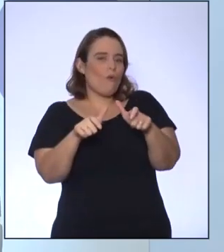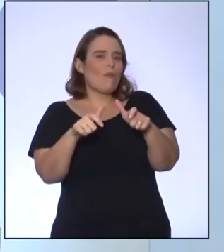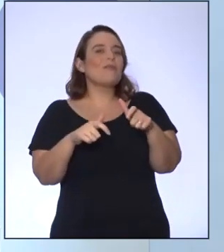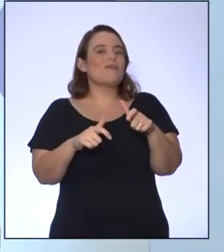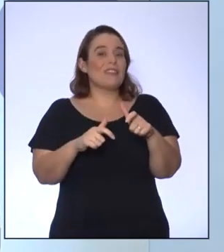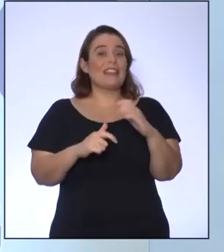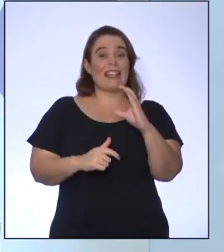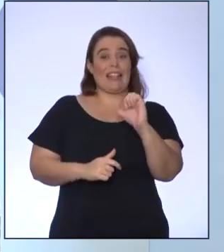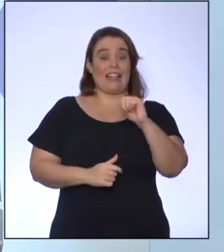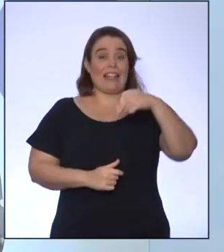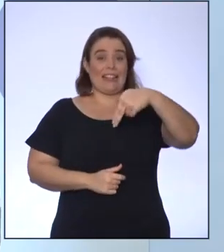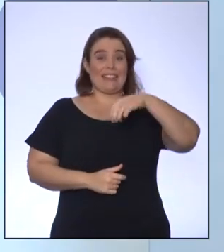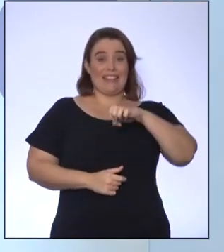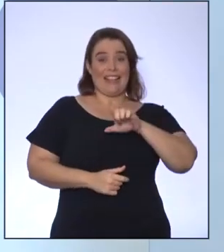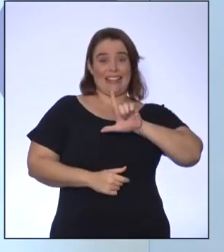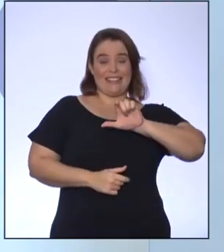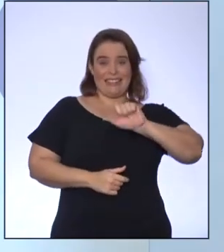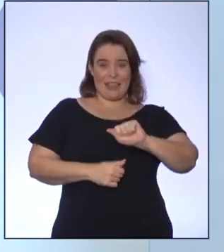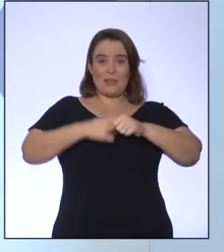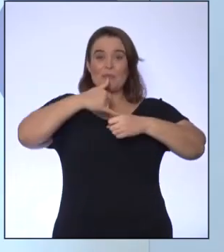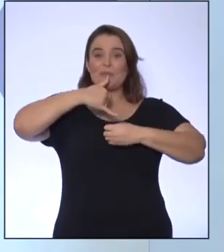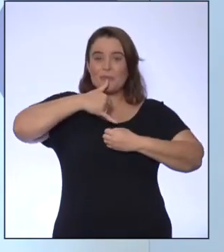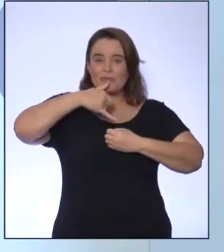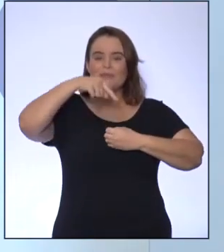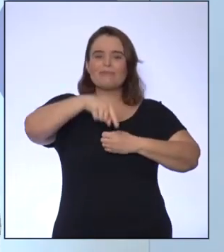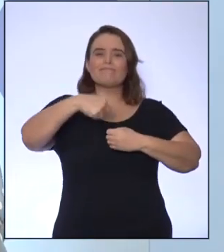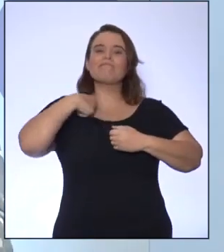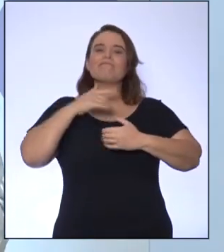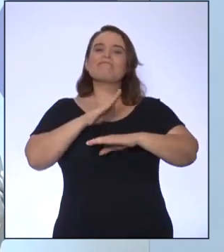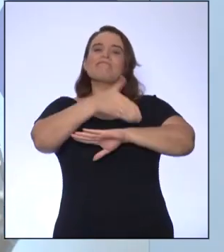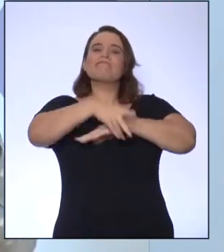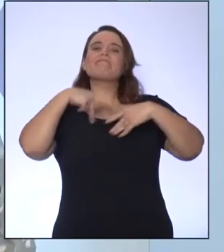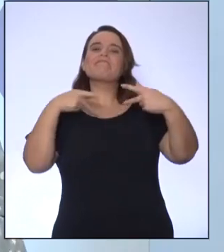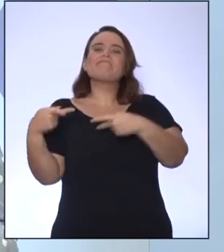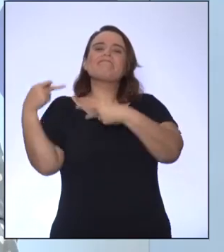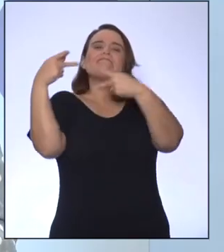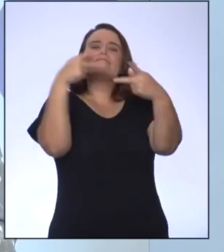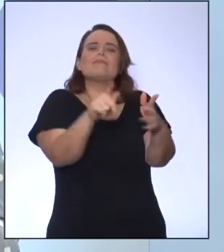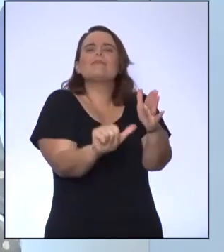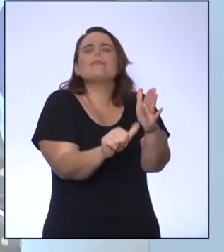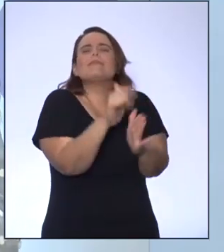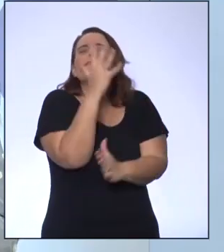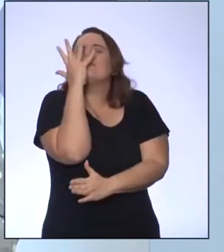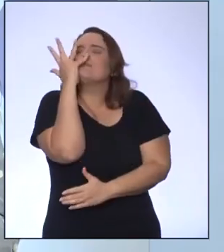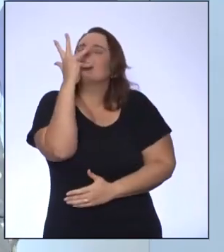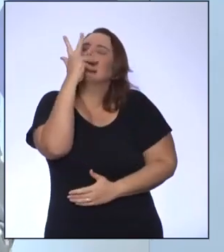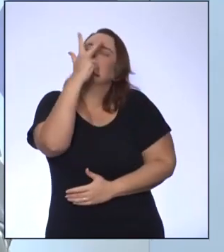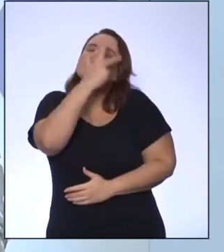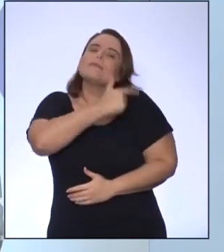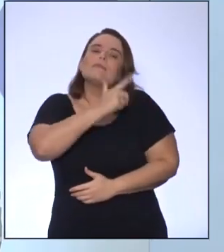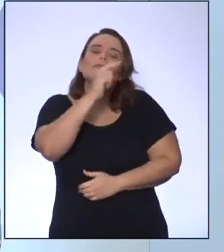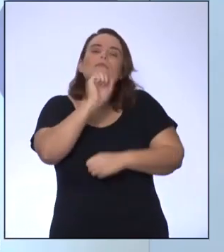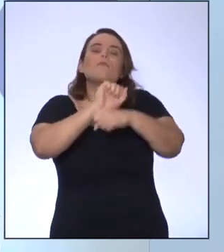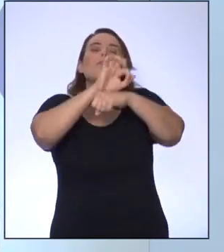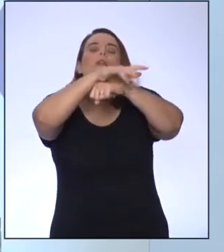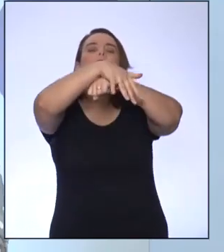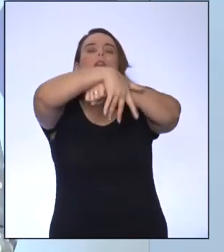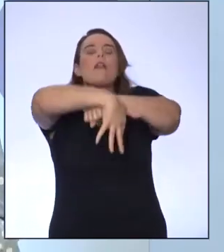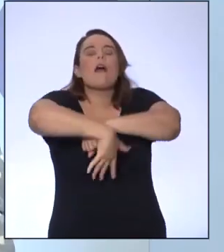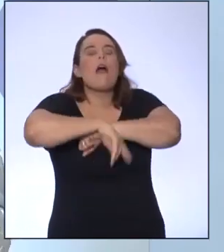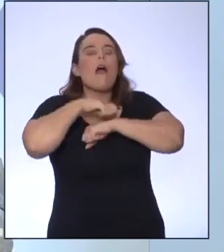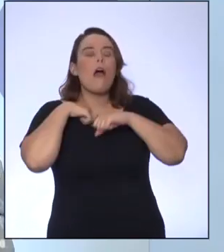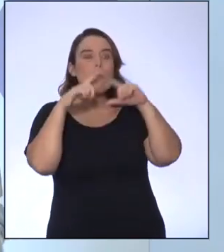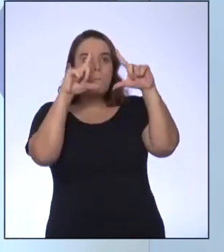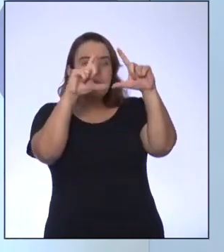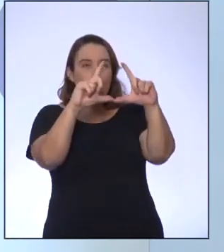no Rio Grande do Sul, que quando eu fui e vi pela primeira vez, é tão lindo a queda d'água, que eu só consegui tirar poucas fotos,